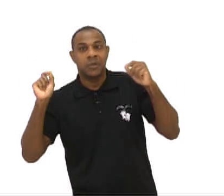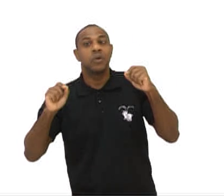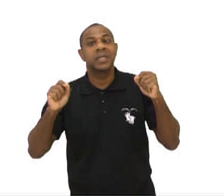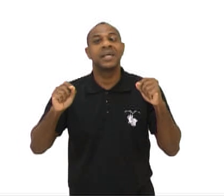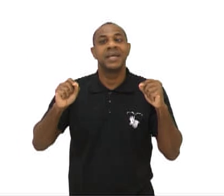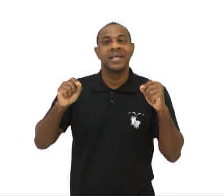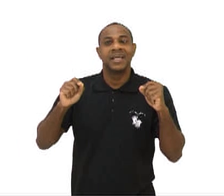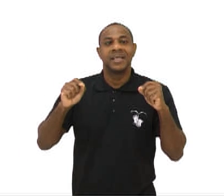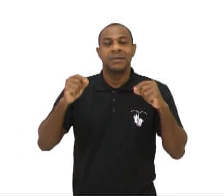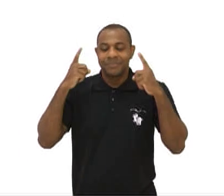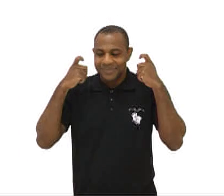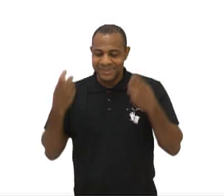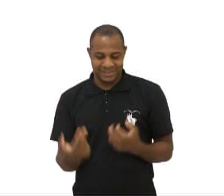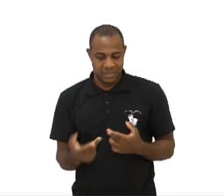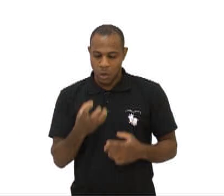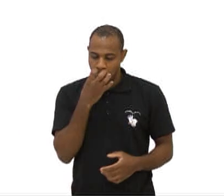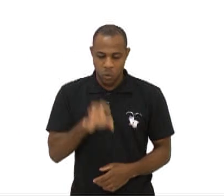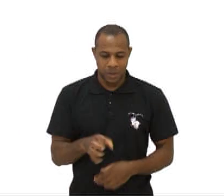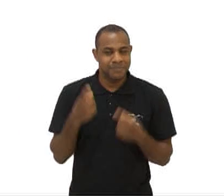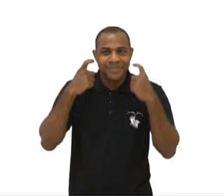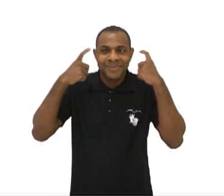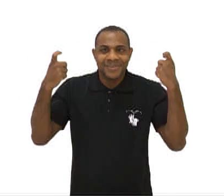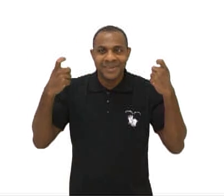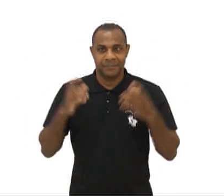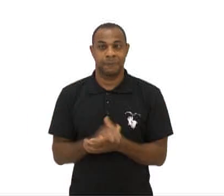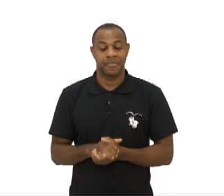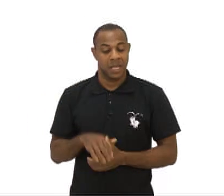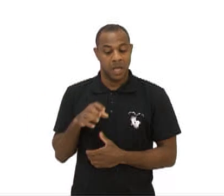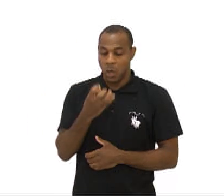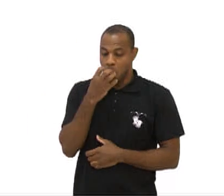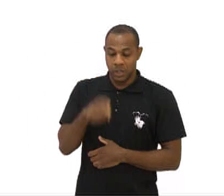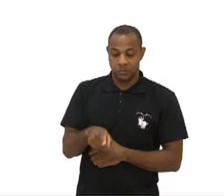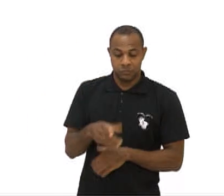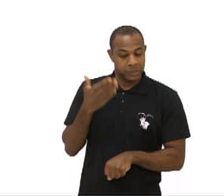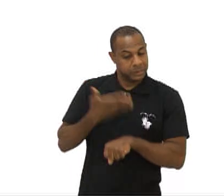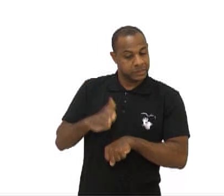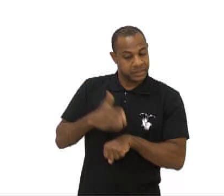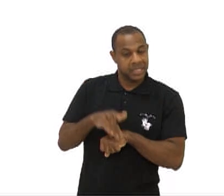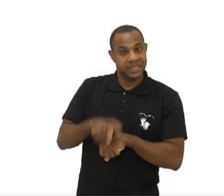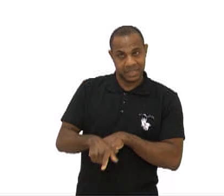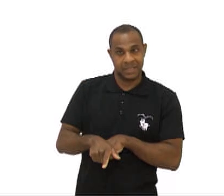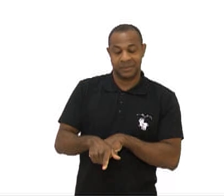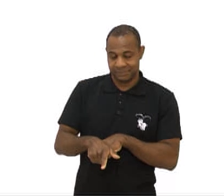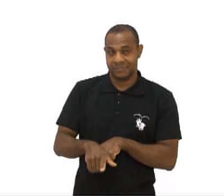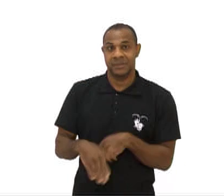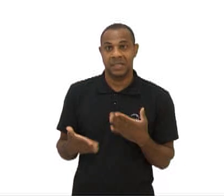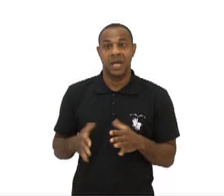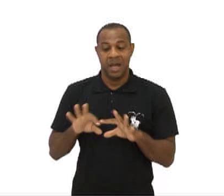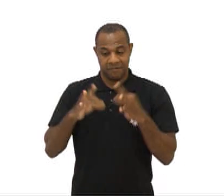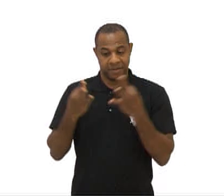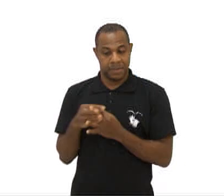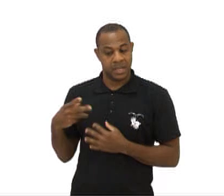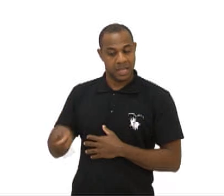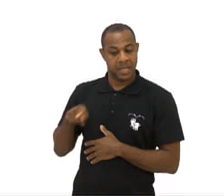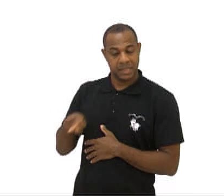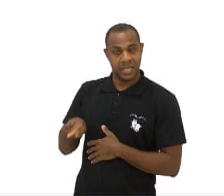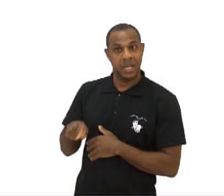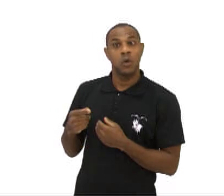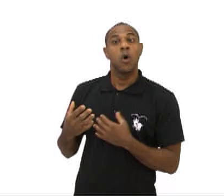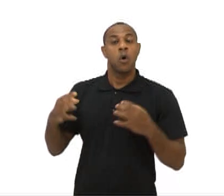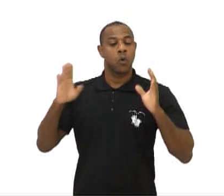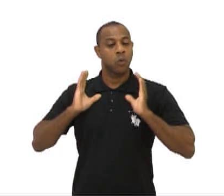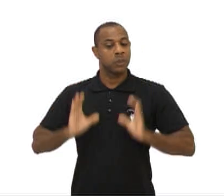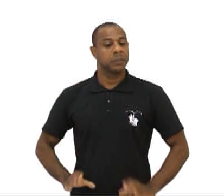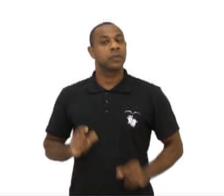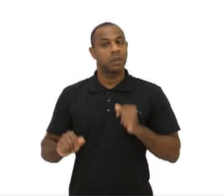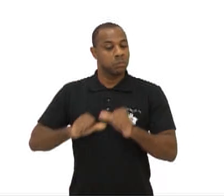dispara. Kurt foi treinado para responder a certos sons e ordens. Segundo a família de James, seu